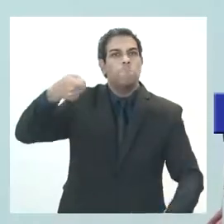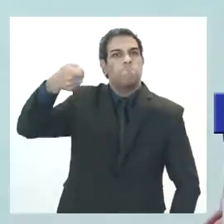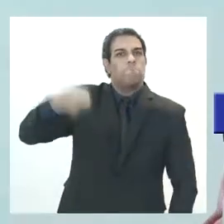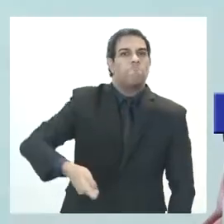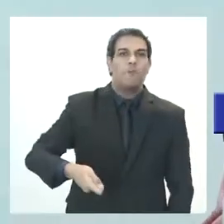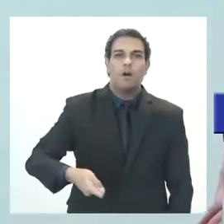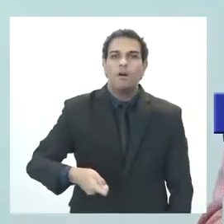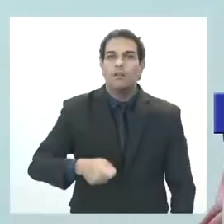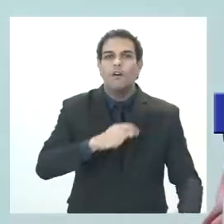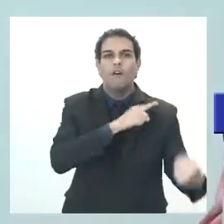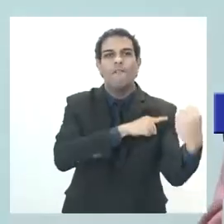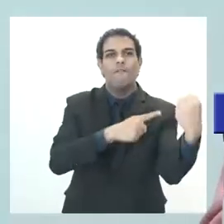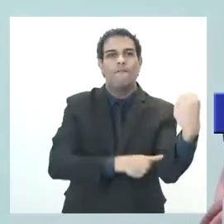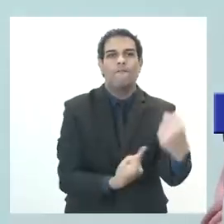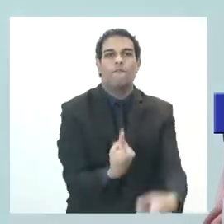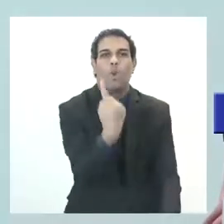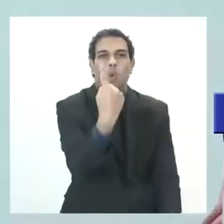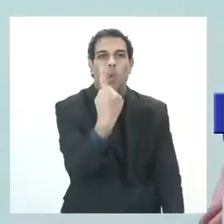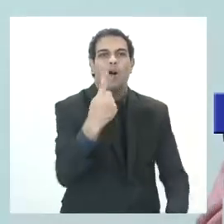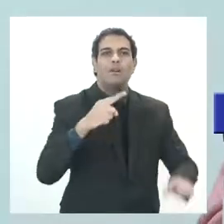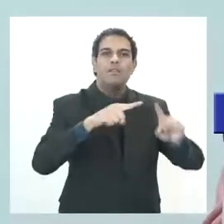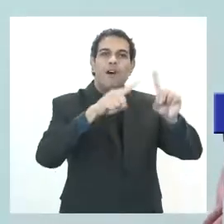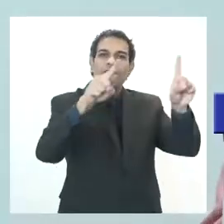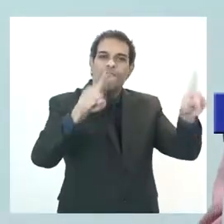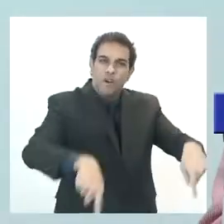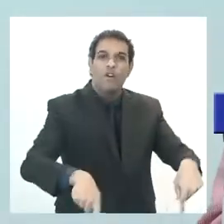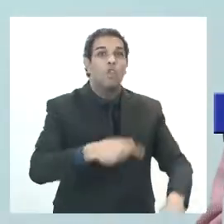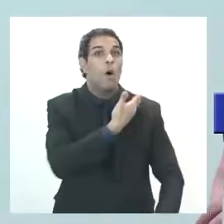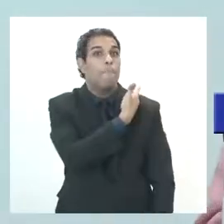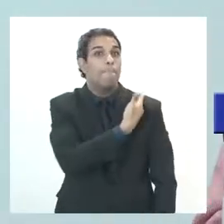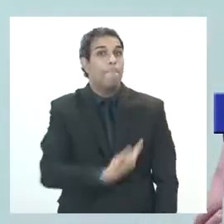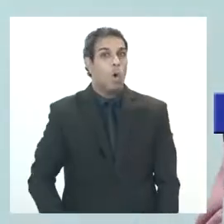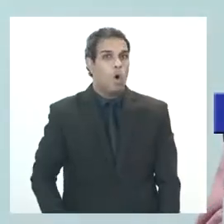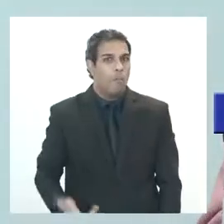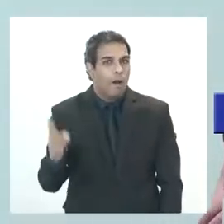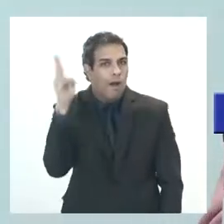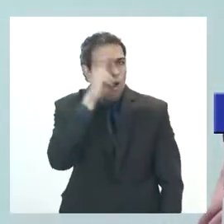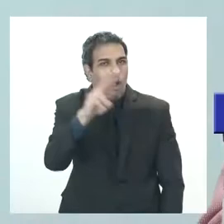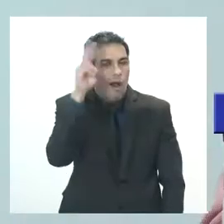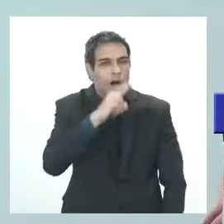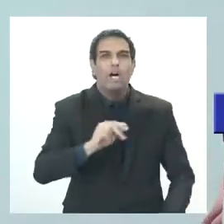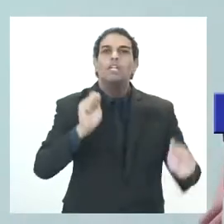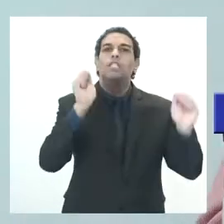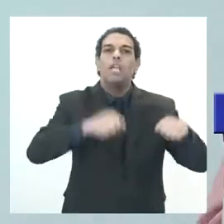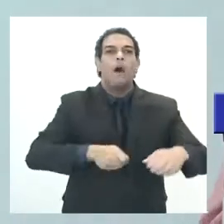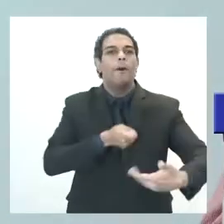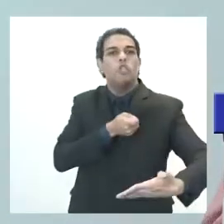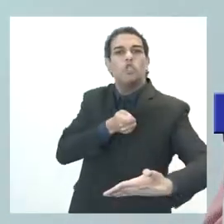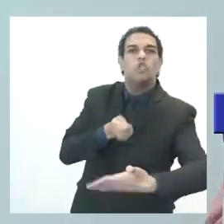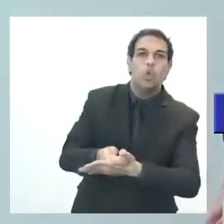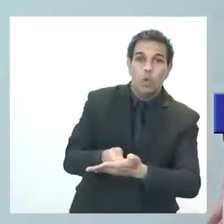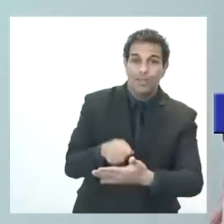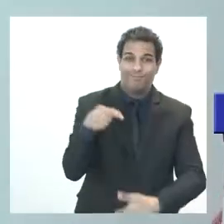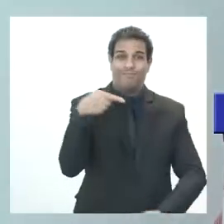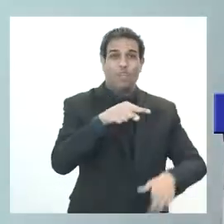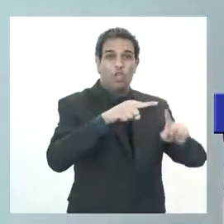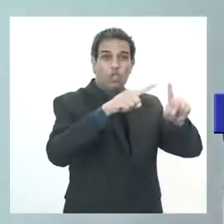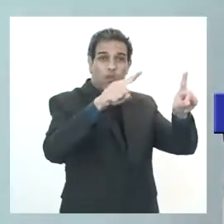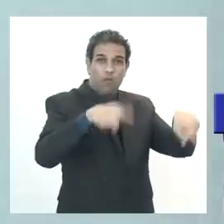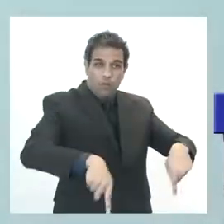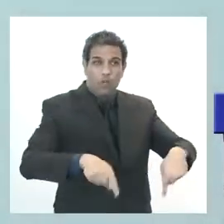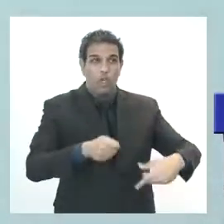forte de um servidor público que só pode denunciar que só pode